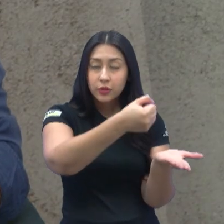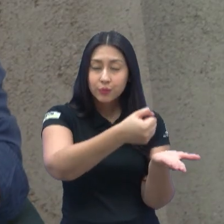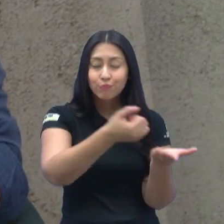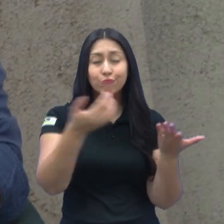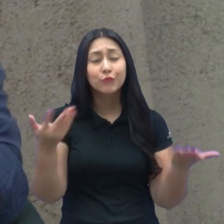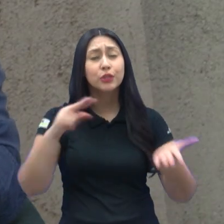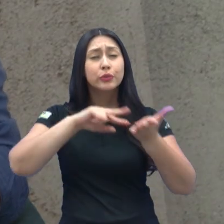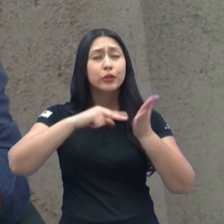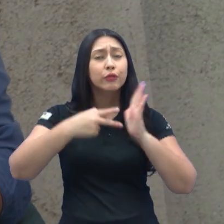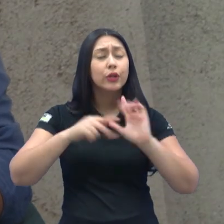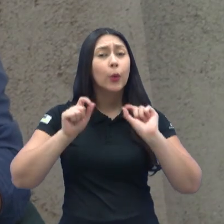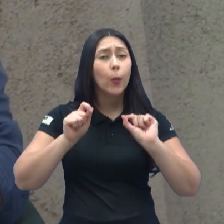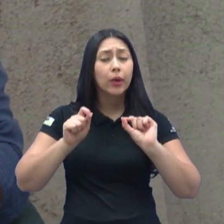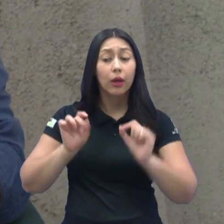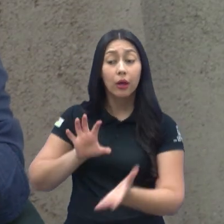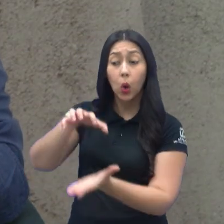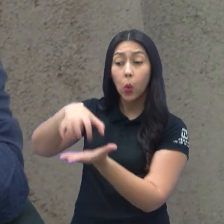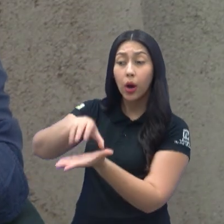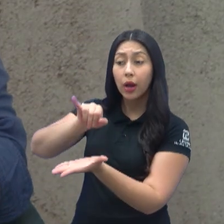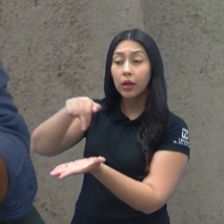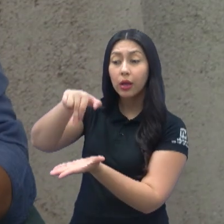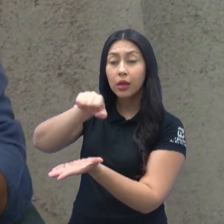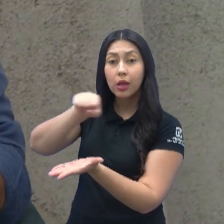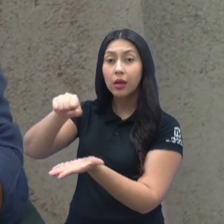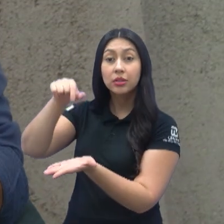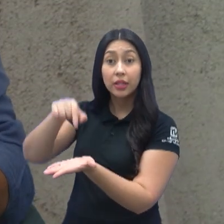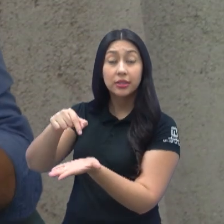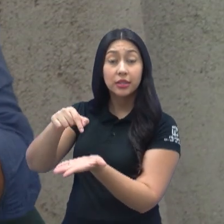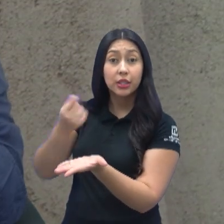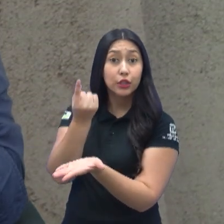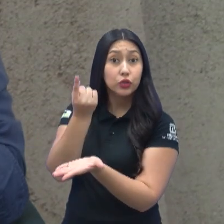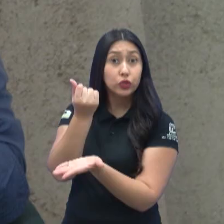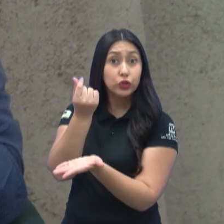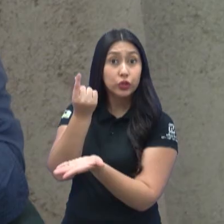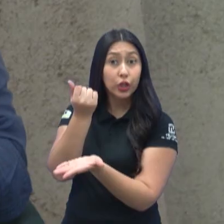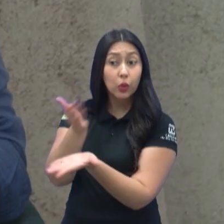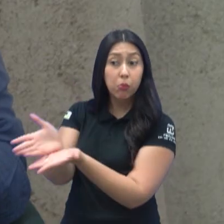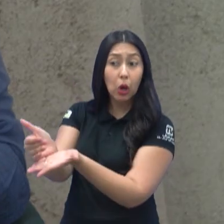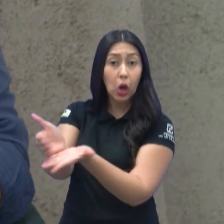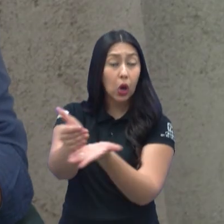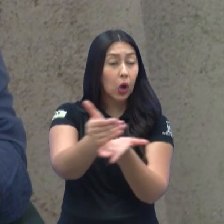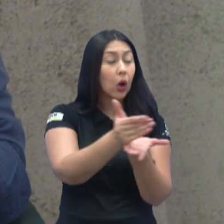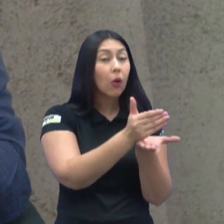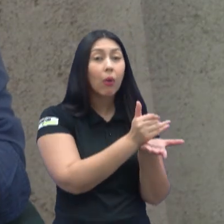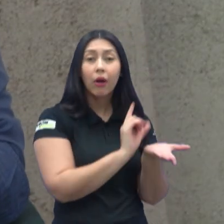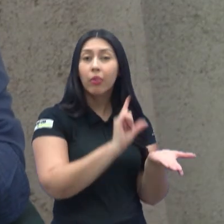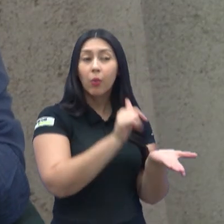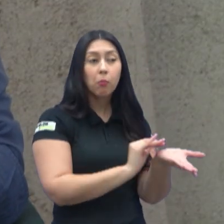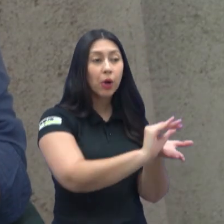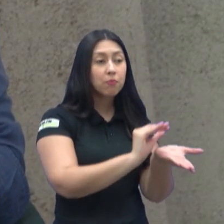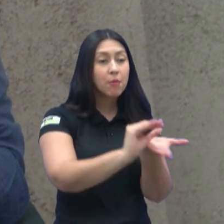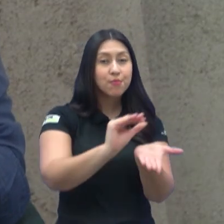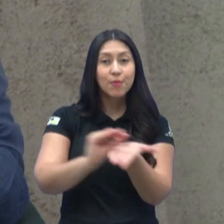palavras, o INSS é o órgão que recolhe o dinheiro dos trabalhadores e distribui para